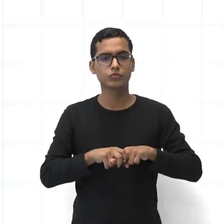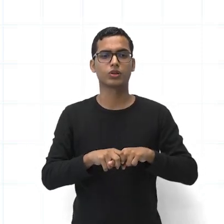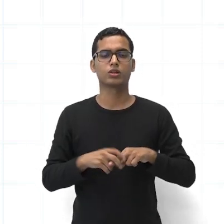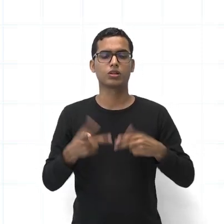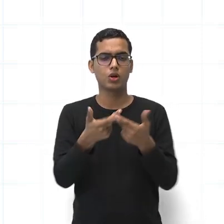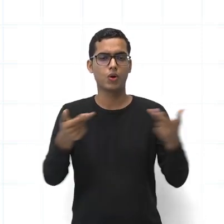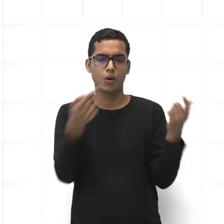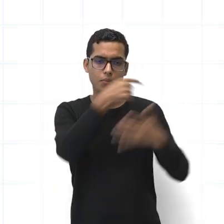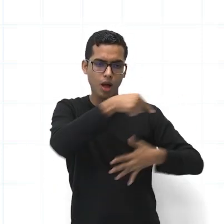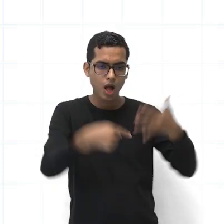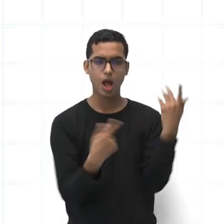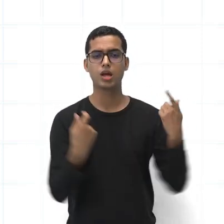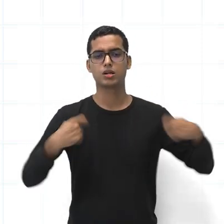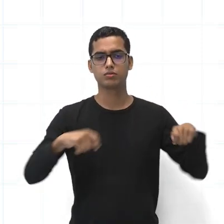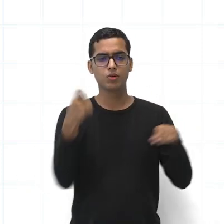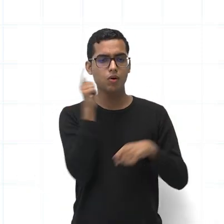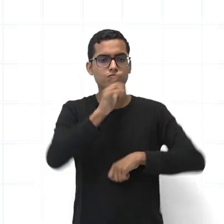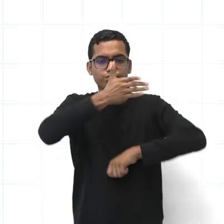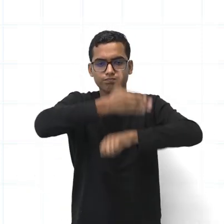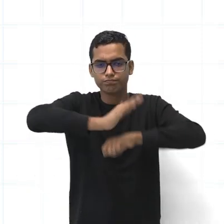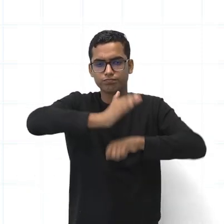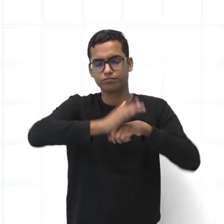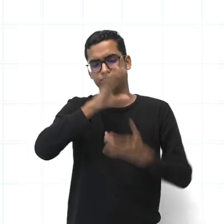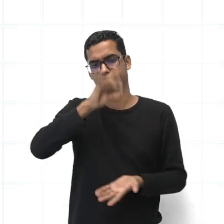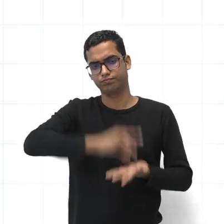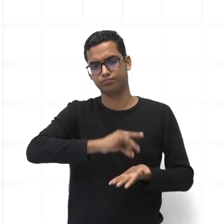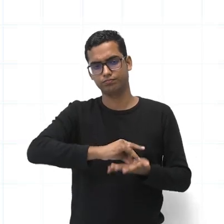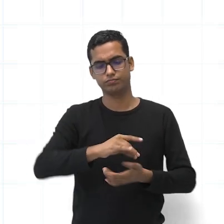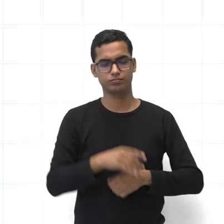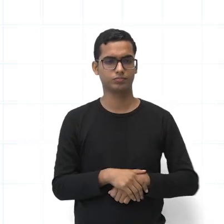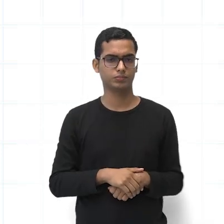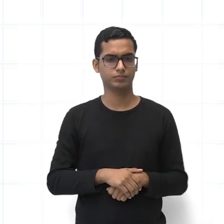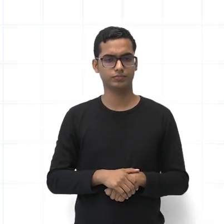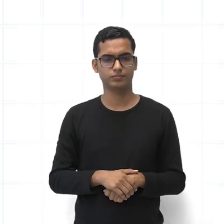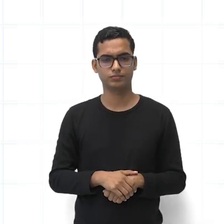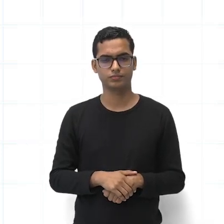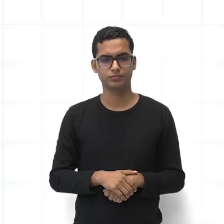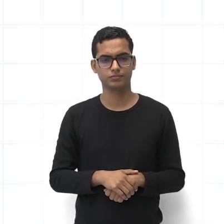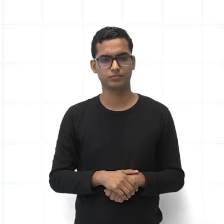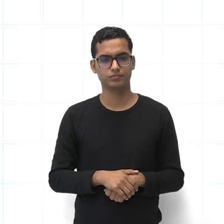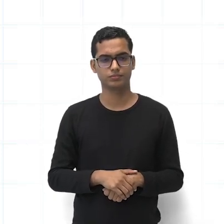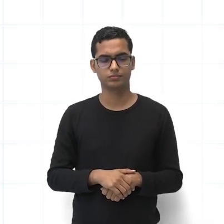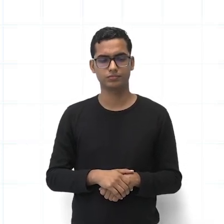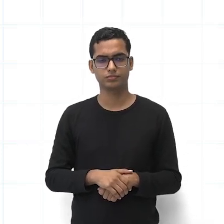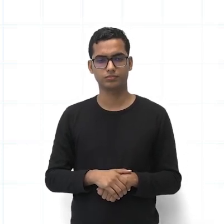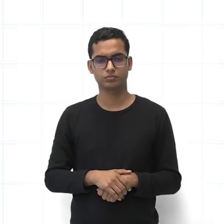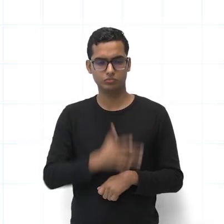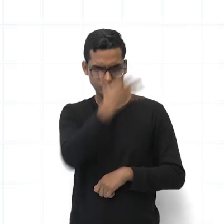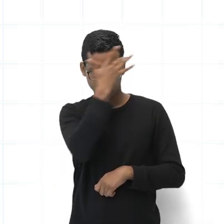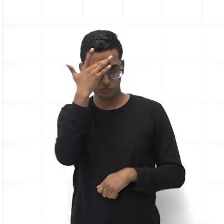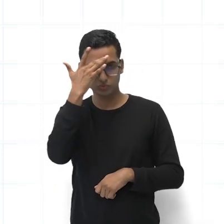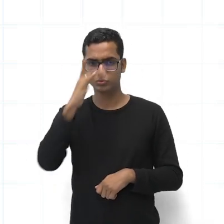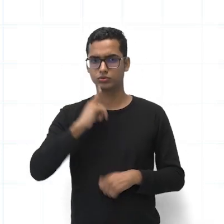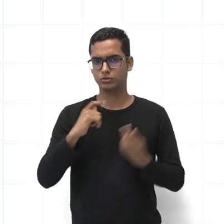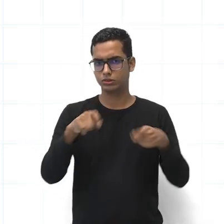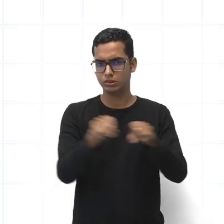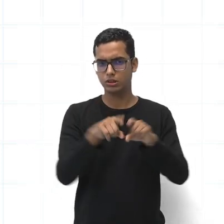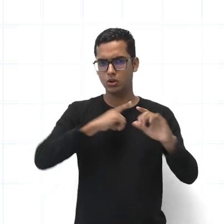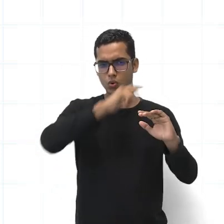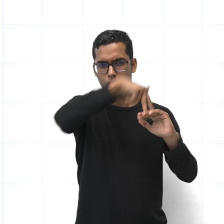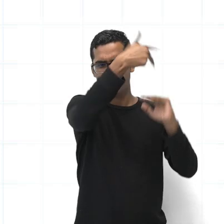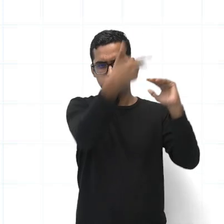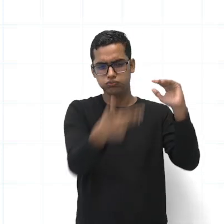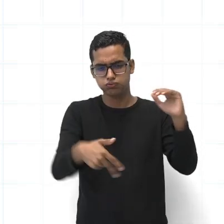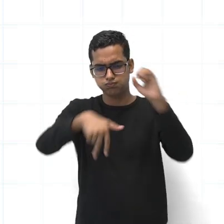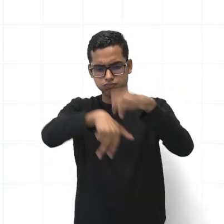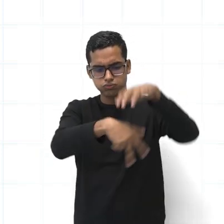dos requisitos necessários aí para a sua prática. Uma vez que para se tornar um atleta de base jump, o